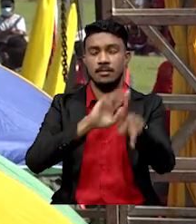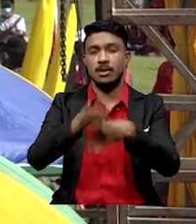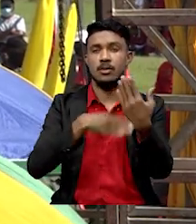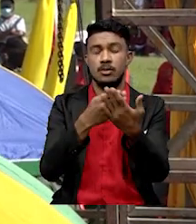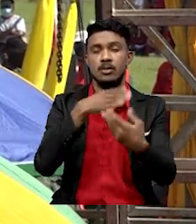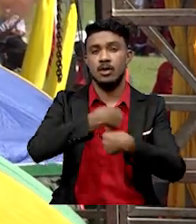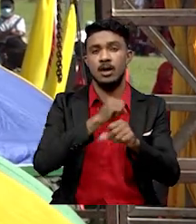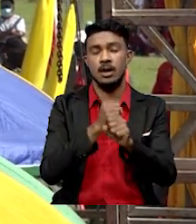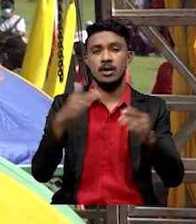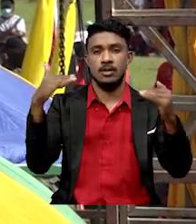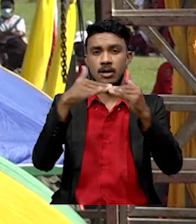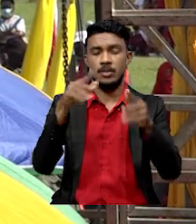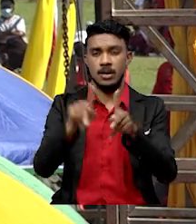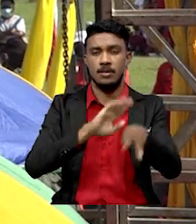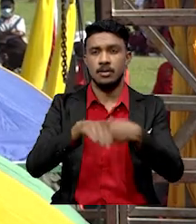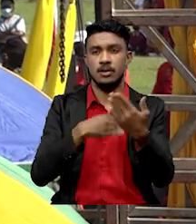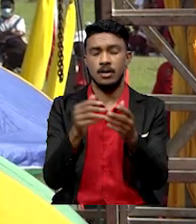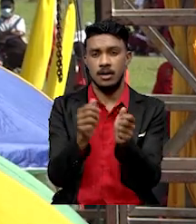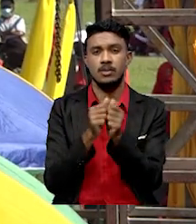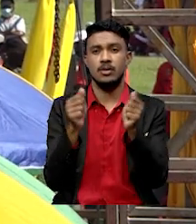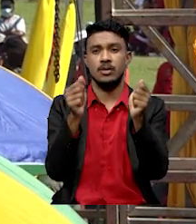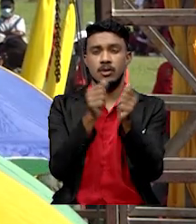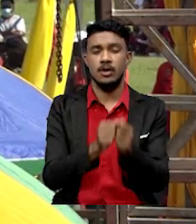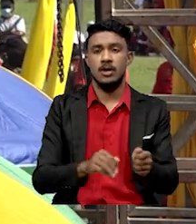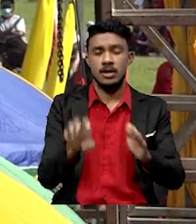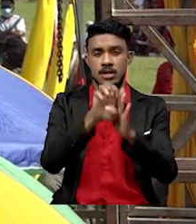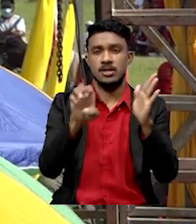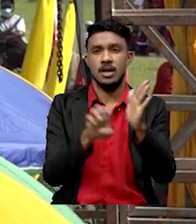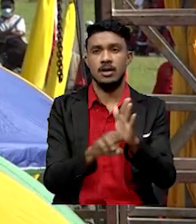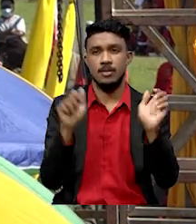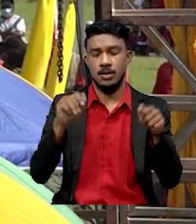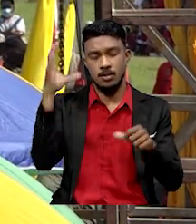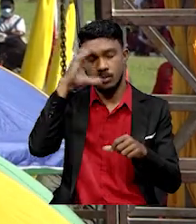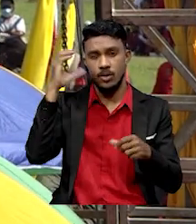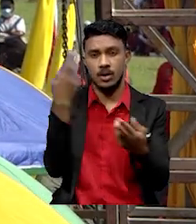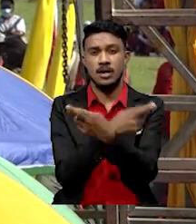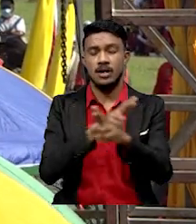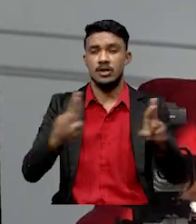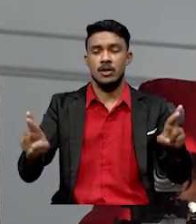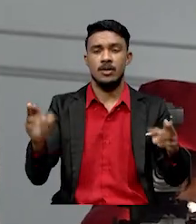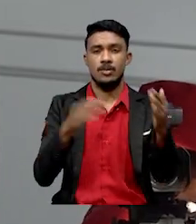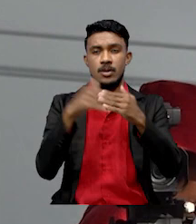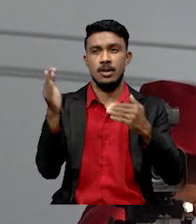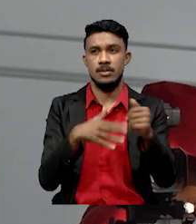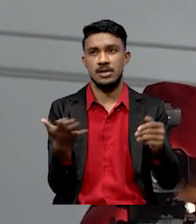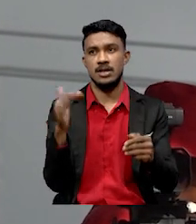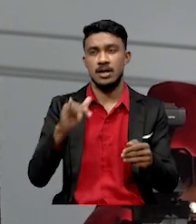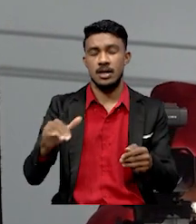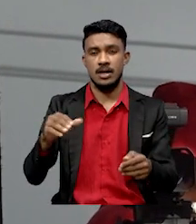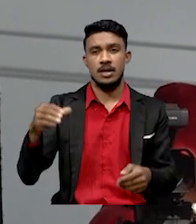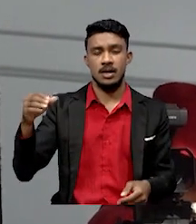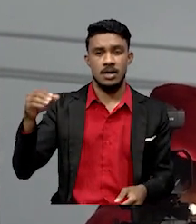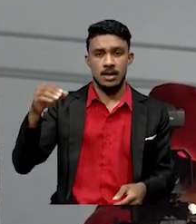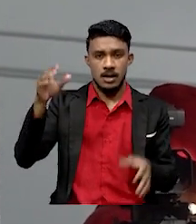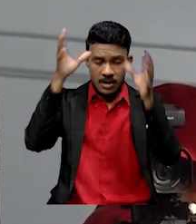é mahotu, atu hamutu o órgãos de Estado nenien, o dibuka solução ba problema sena. Candidato número de